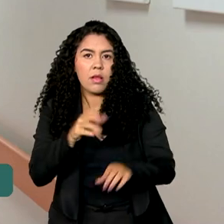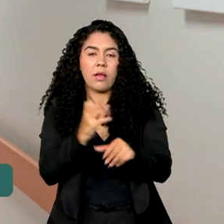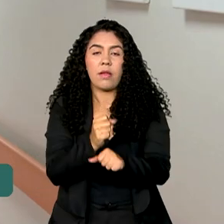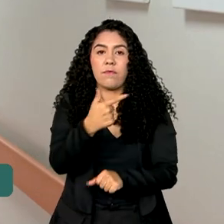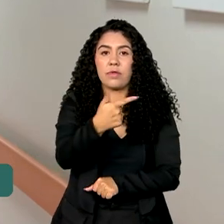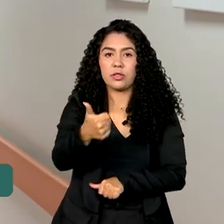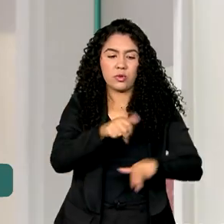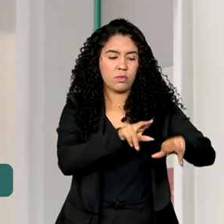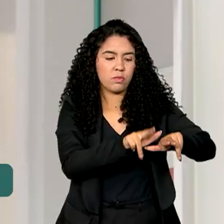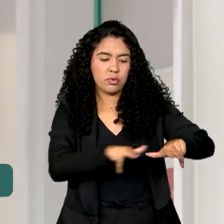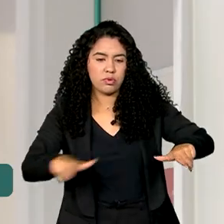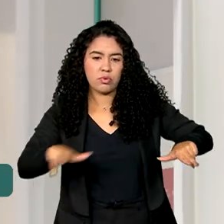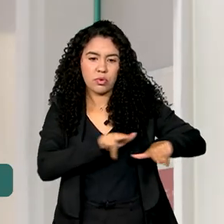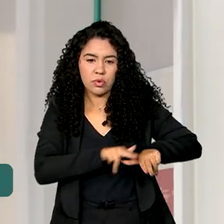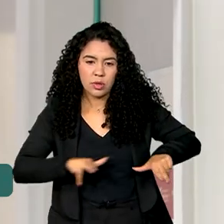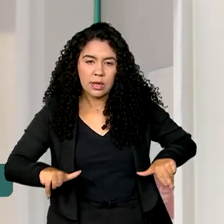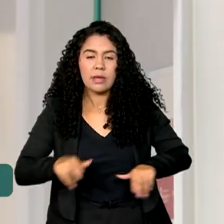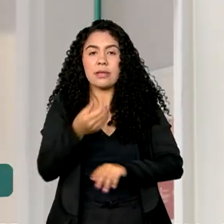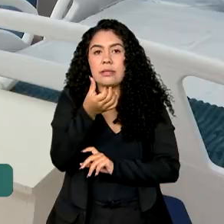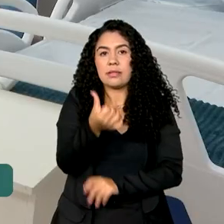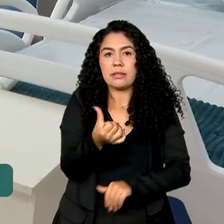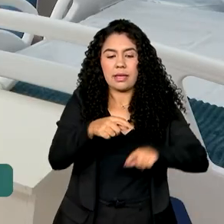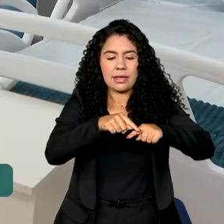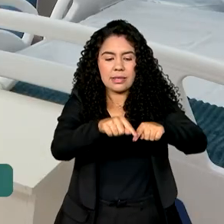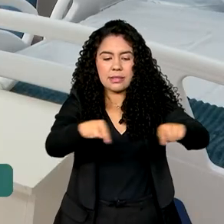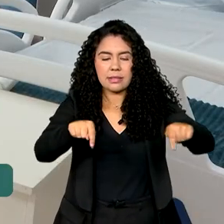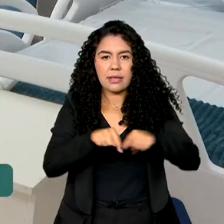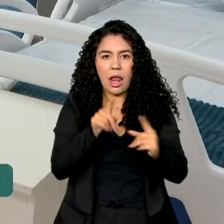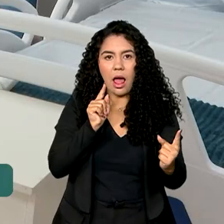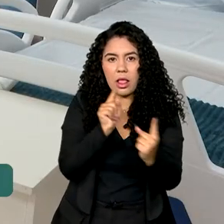leitos, 6 consultórios, UTI com